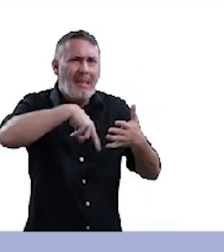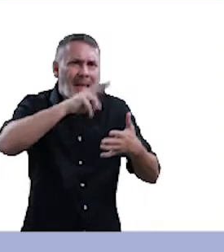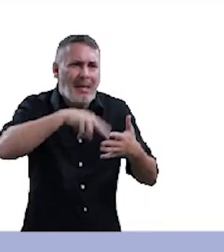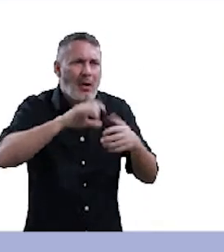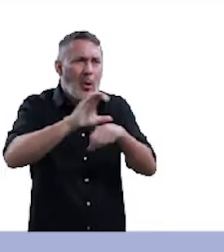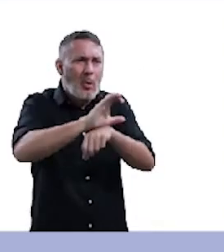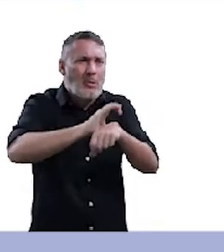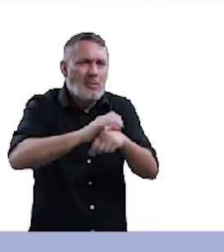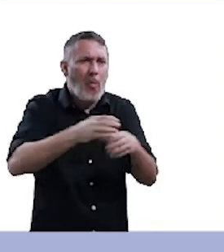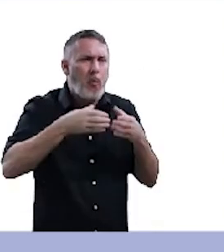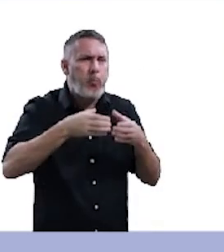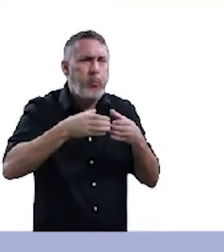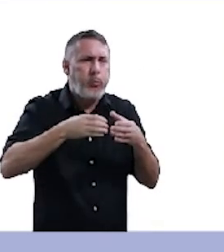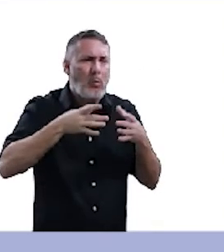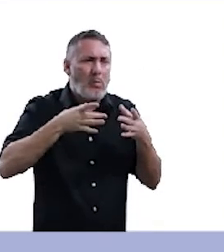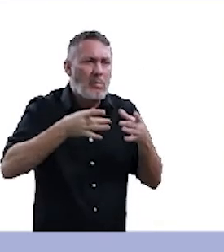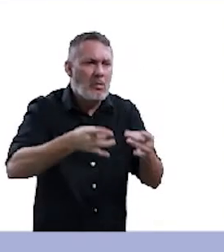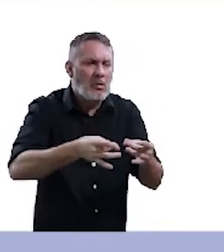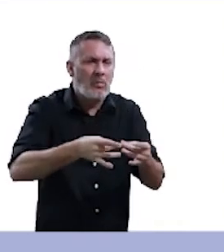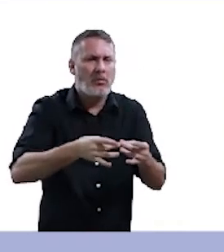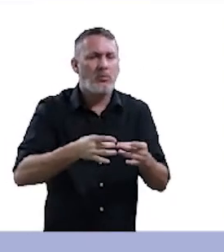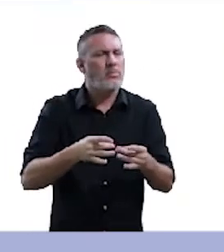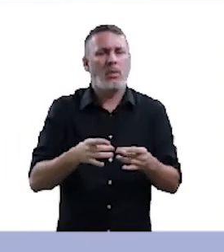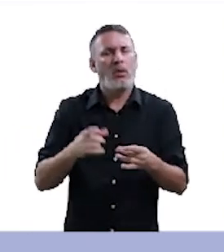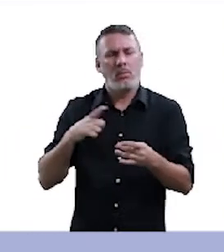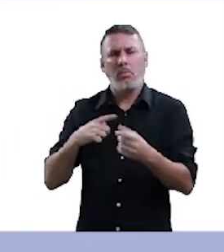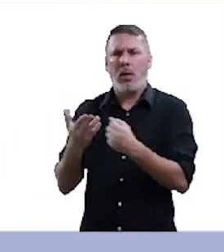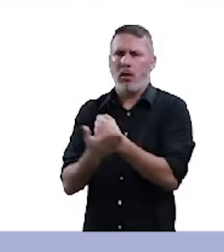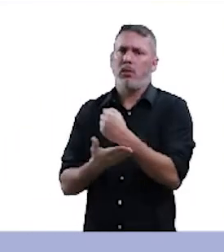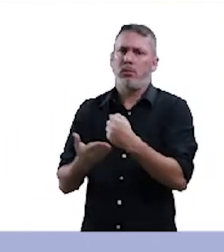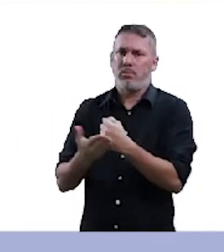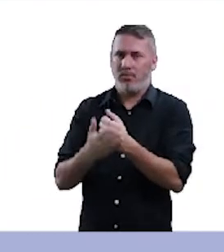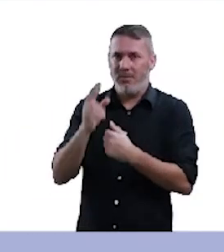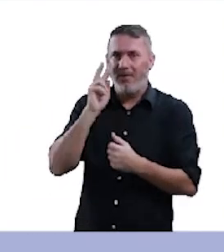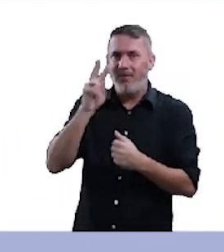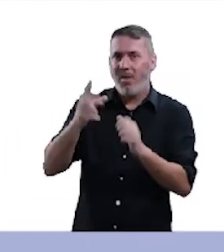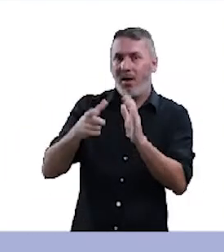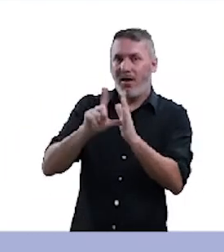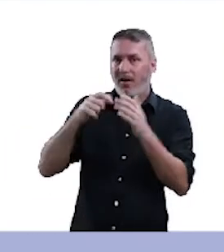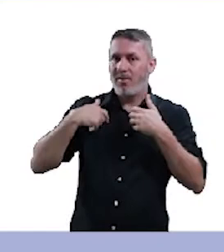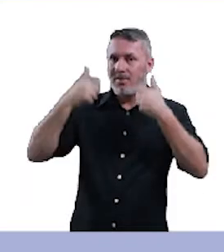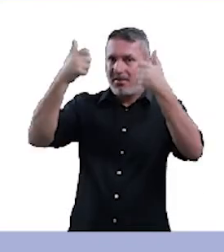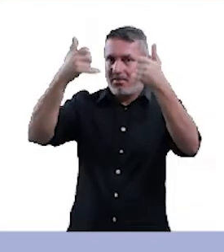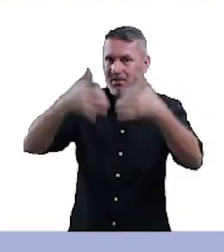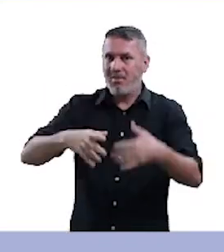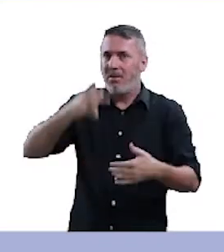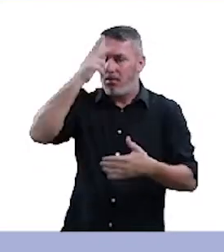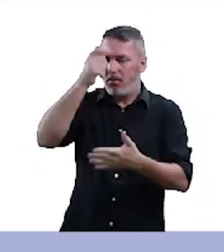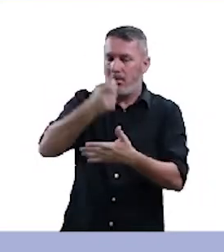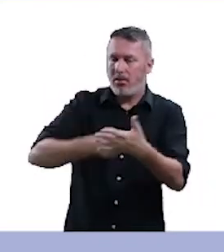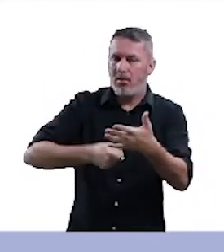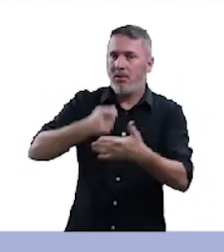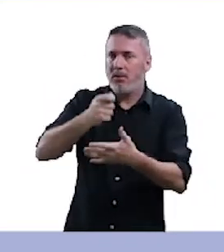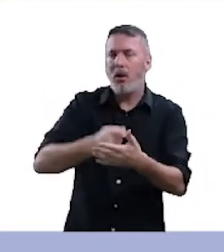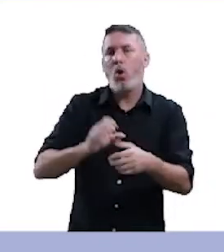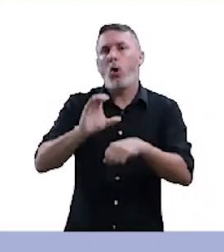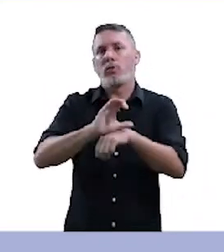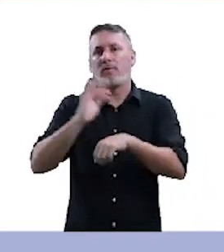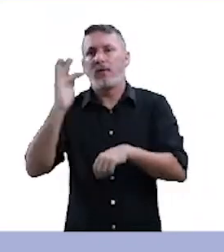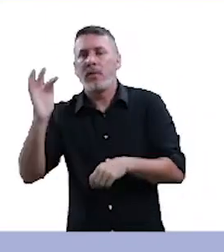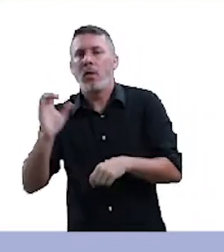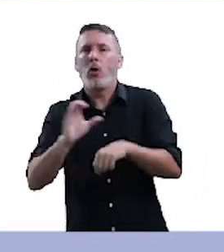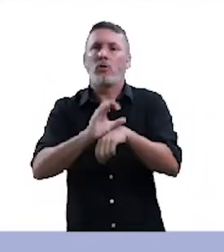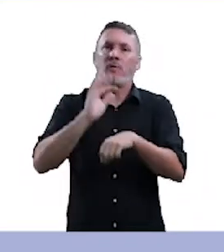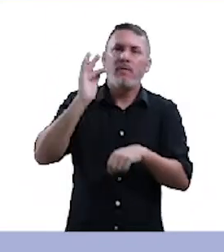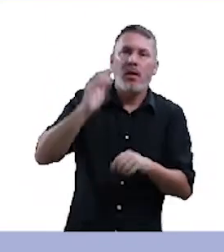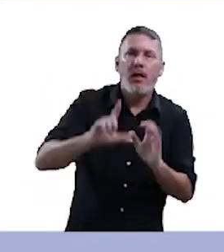essa Constituição, a base dela. Perceberam que várias redações que eu li, que o cara começa, a Constituição Federal, norma de maior hierarquia do sistema jurídico,